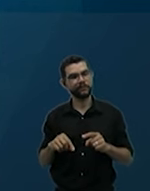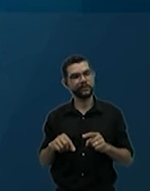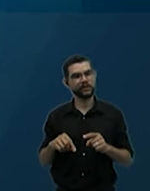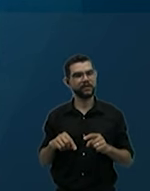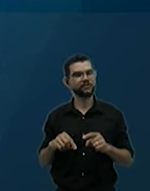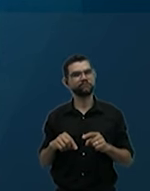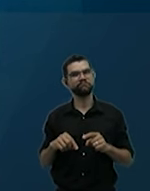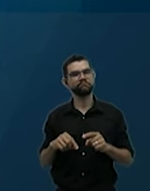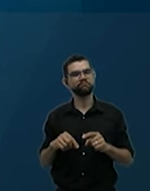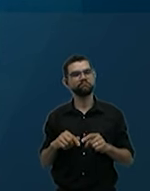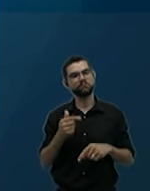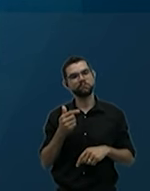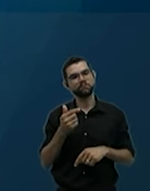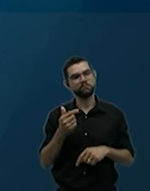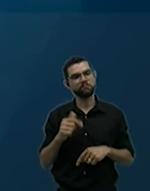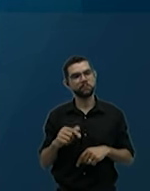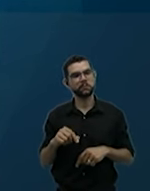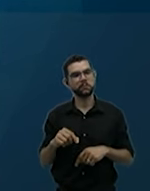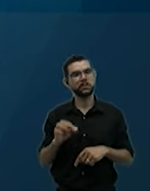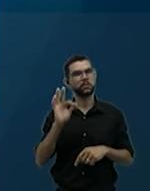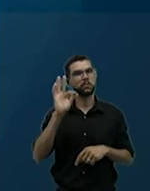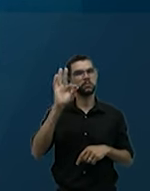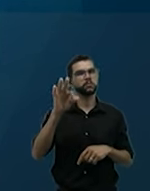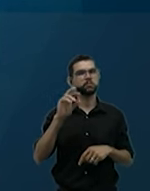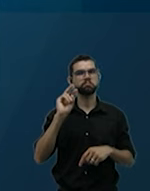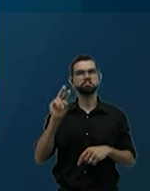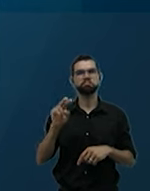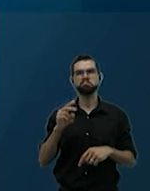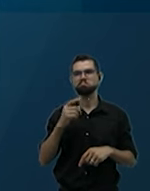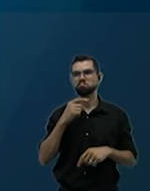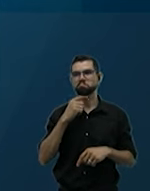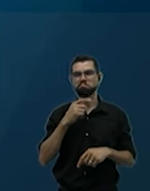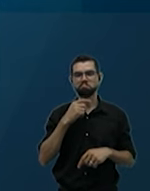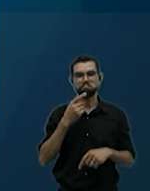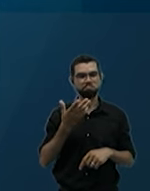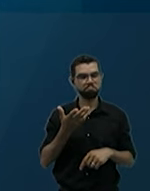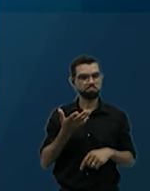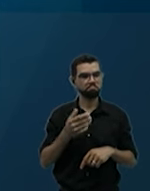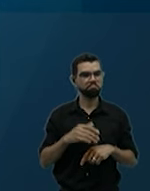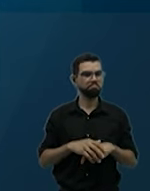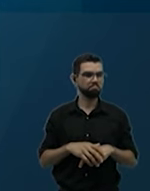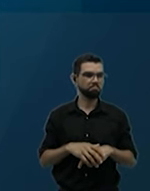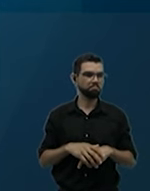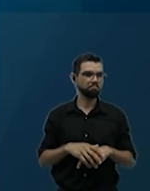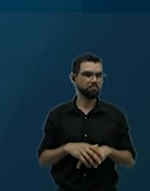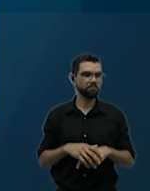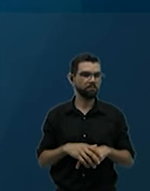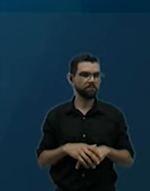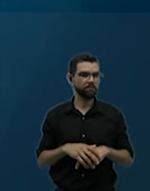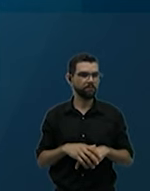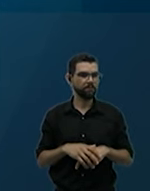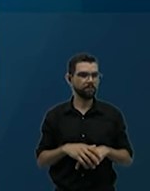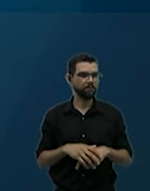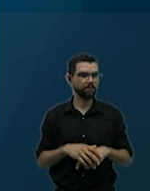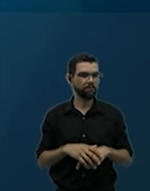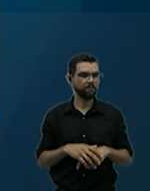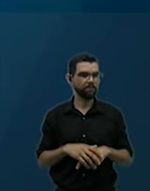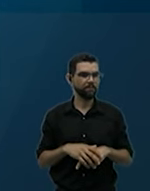por conseguinte, não haver a responsabilização tributária dos débitos tributários referente à arrematação de